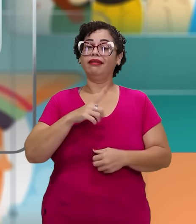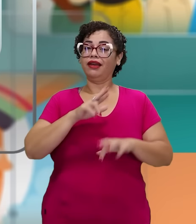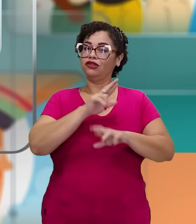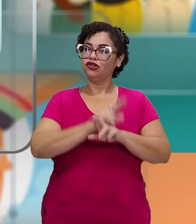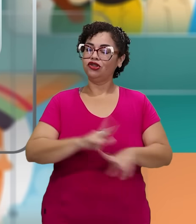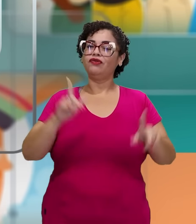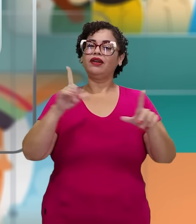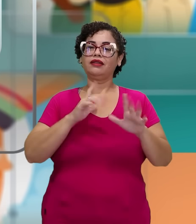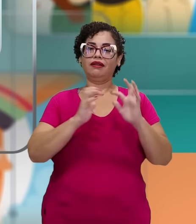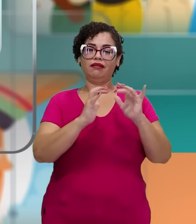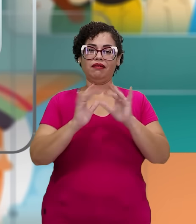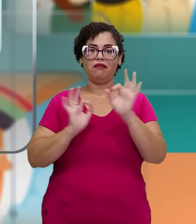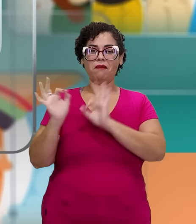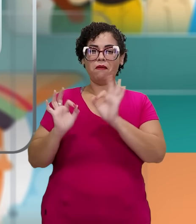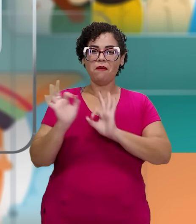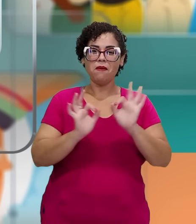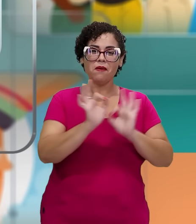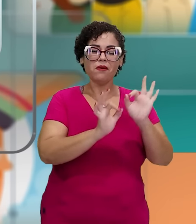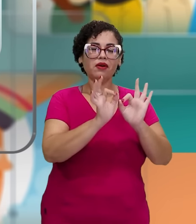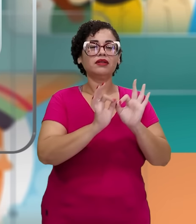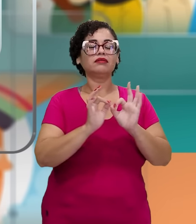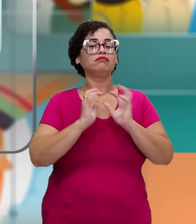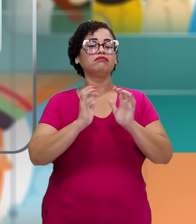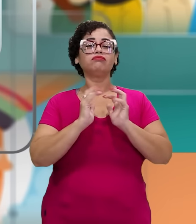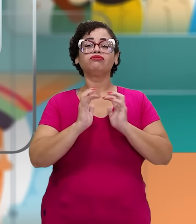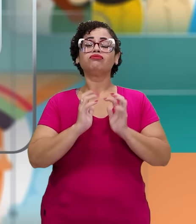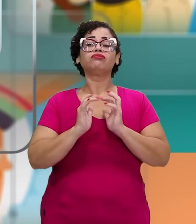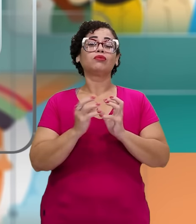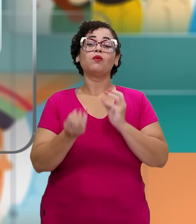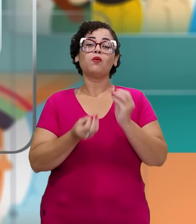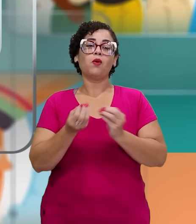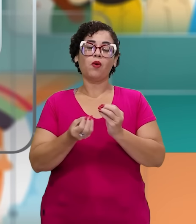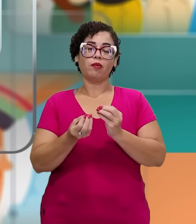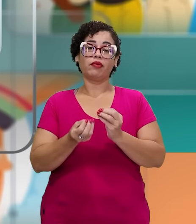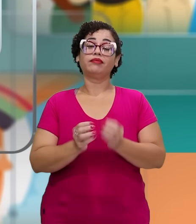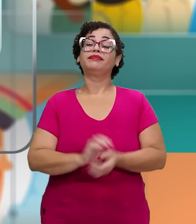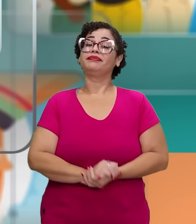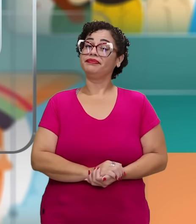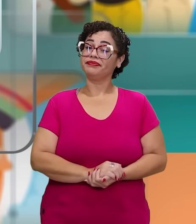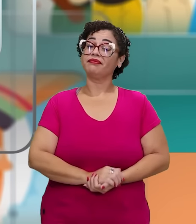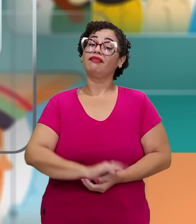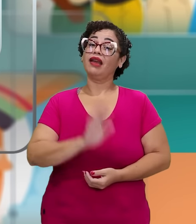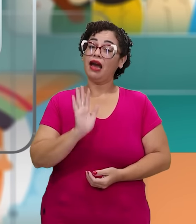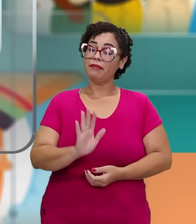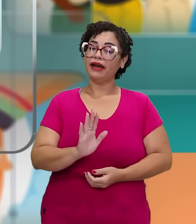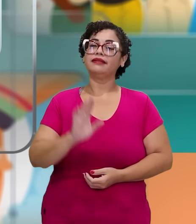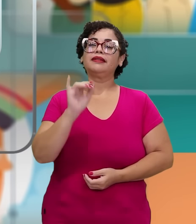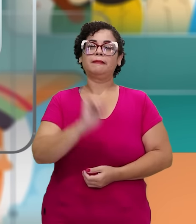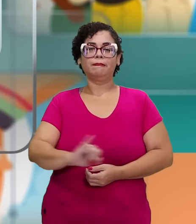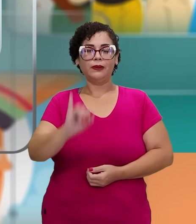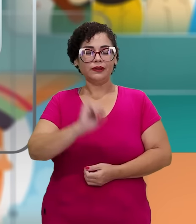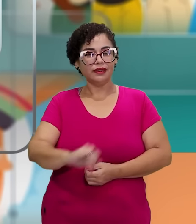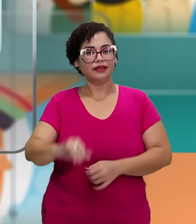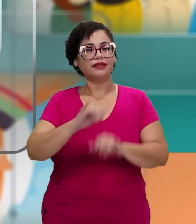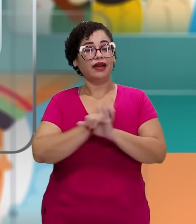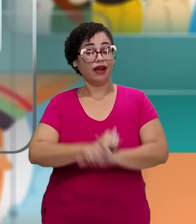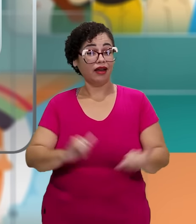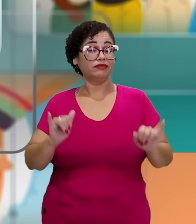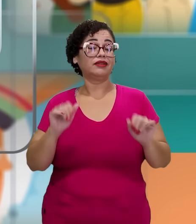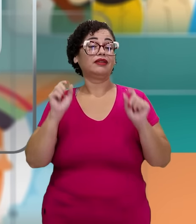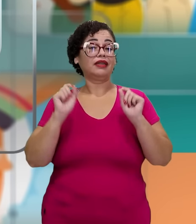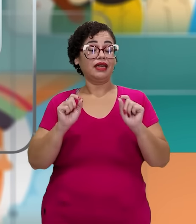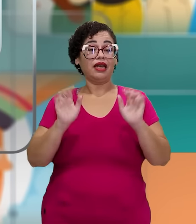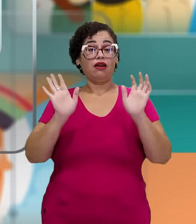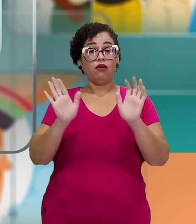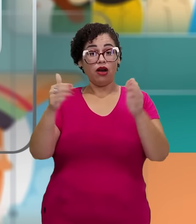organização e funcionamento do cérebro no entanto é importante ressaltar que o